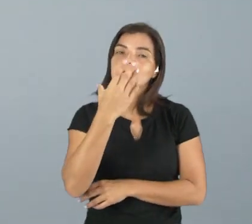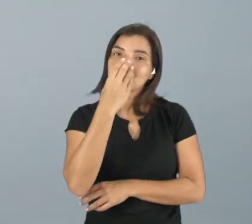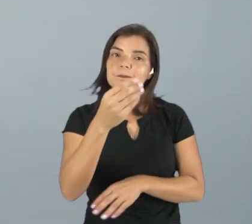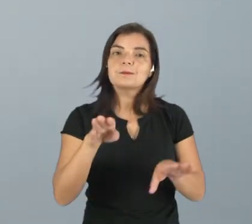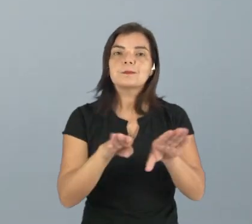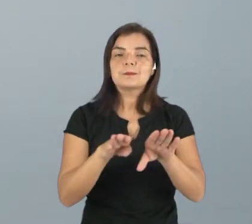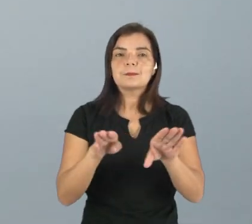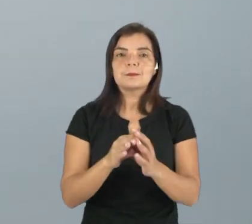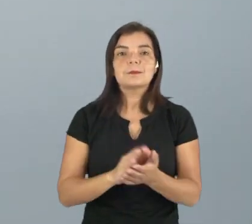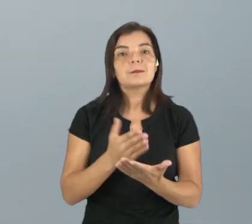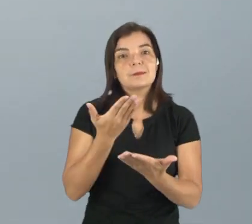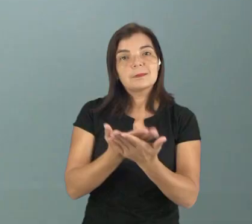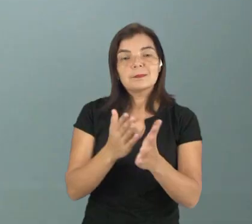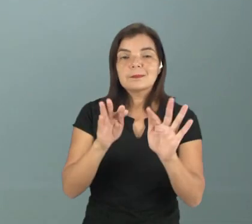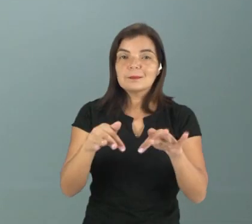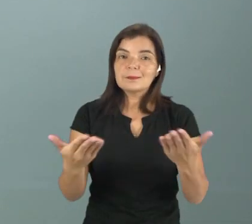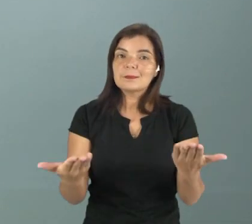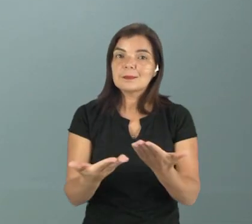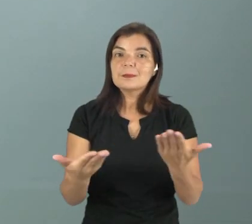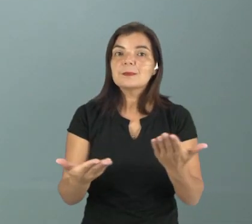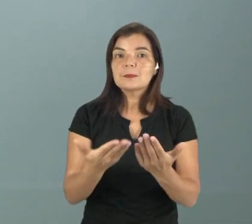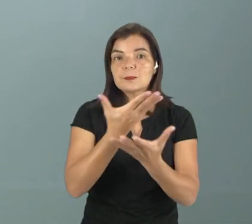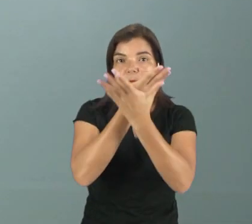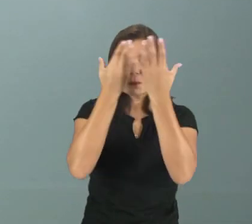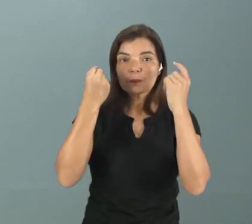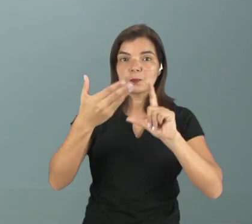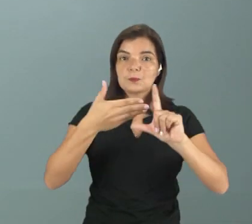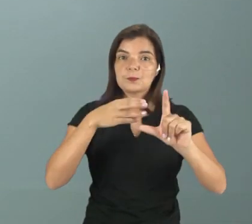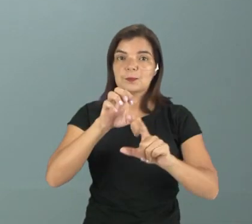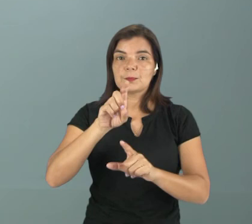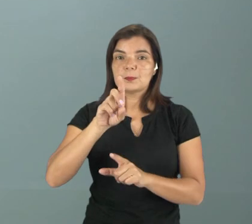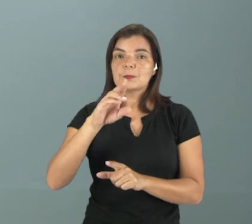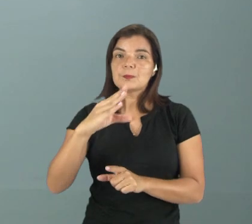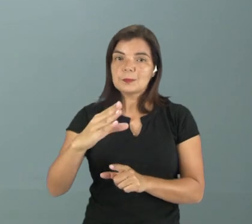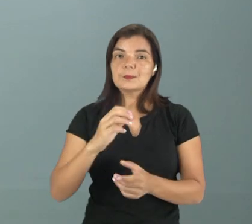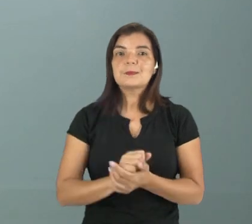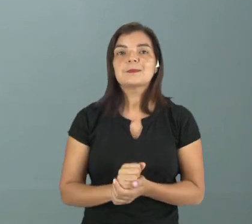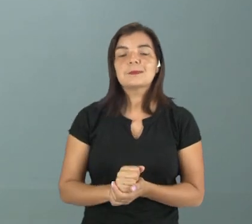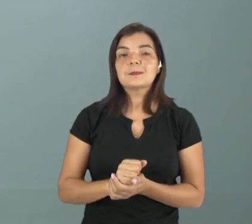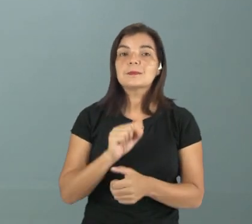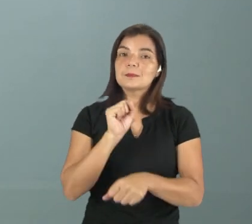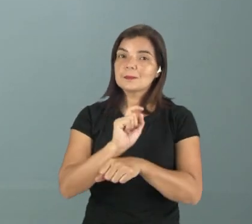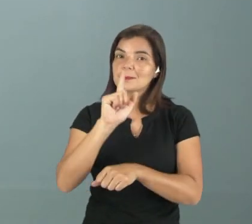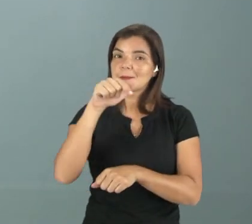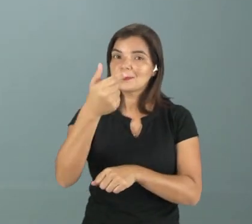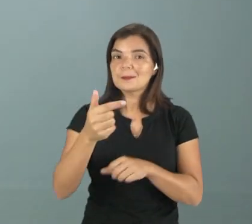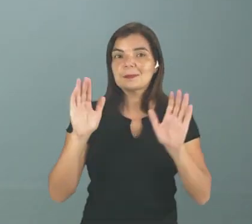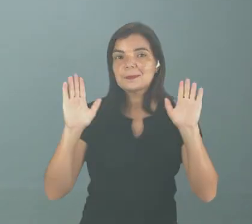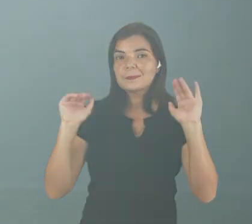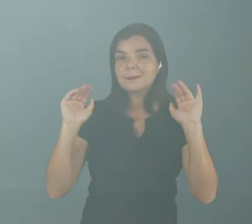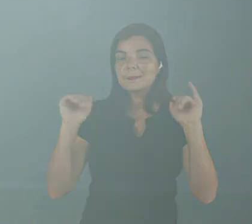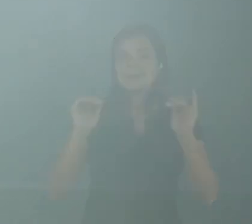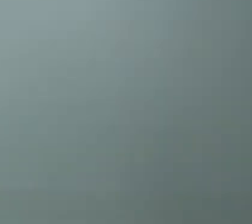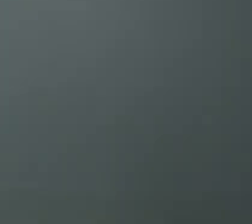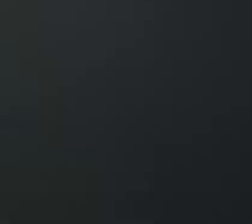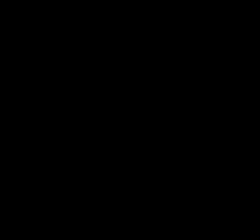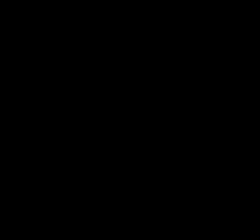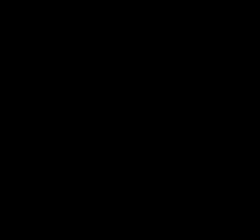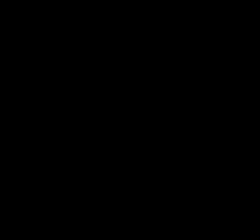também. A nossa aula ela fica por aqui. E não esqueça de acessar a plataforma Eduque, tá? E te aguardo na próxima. Tchau, tchau.